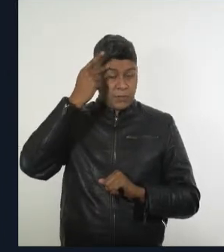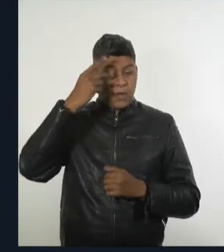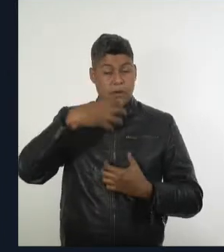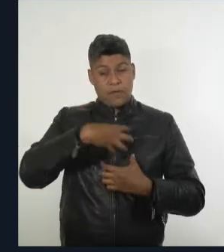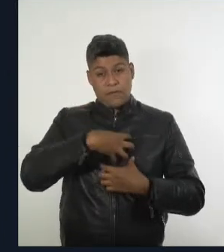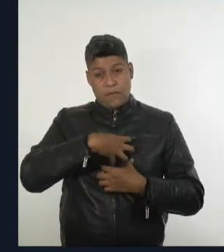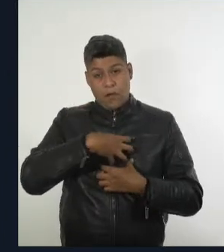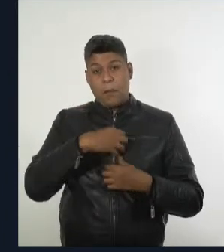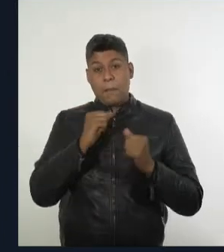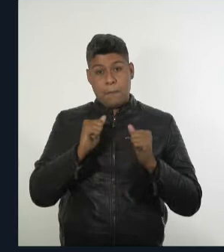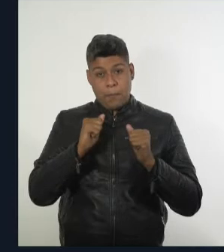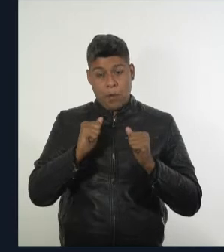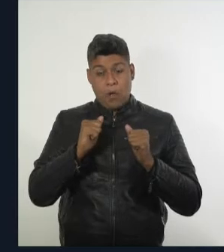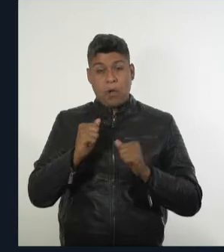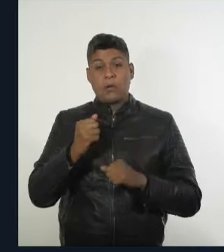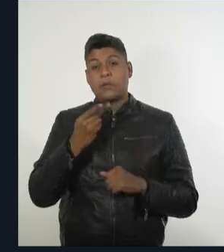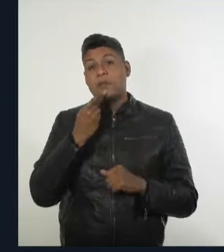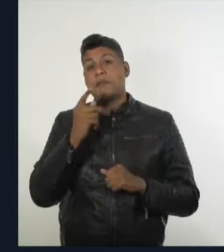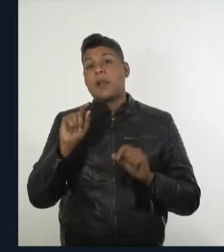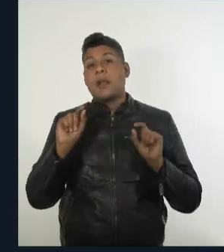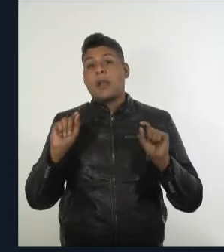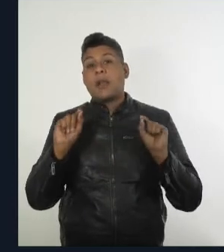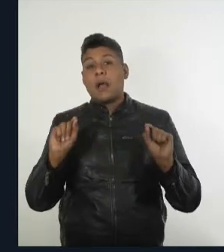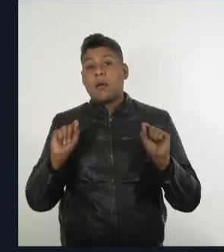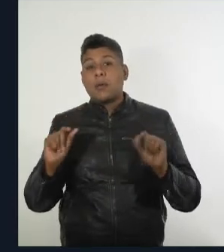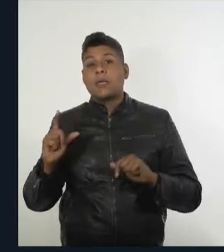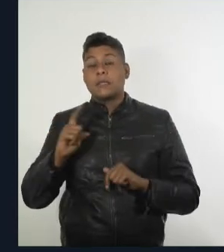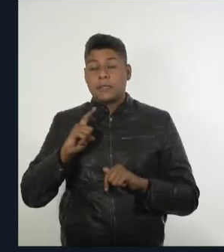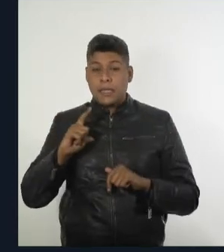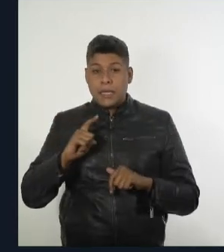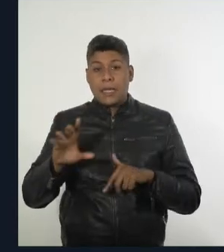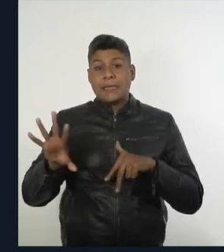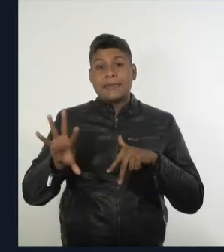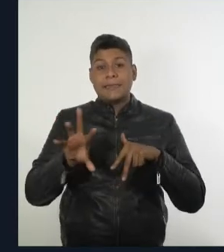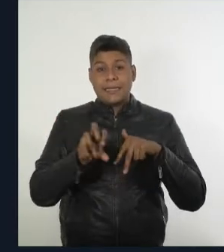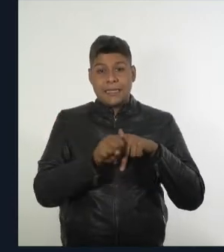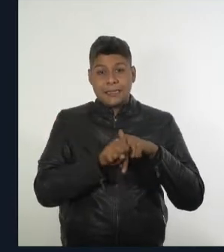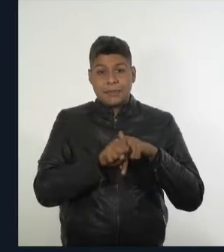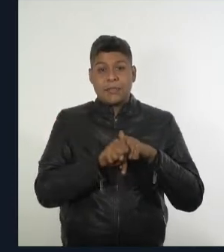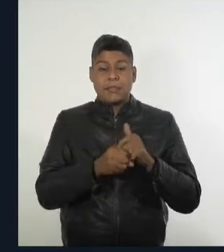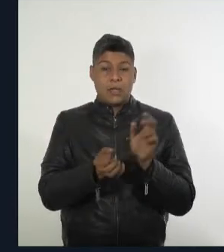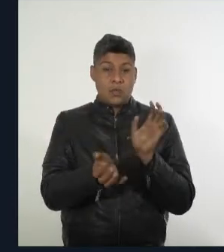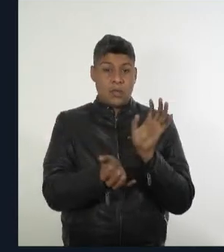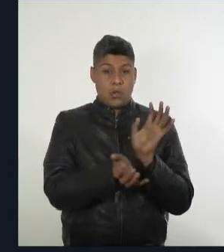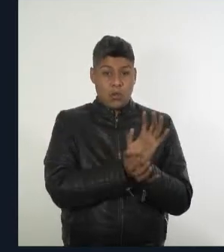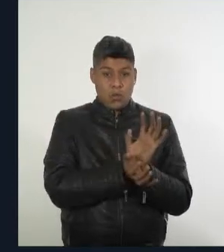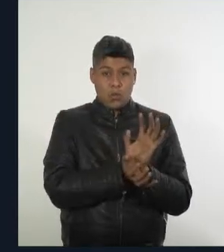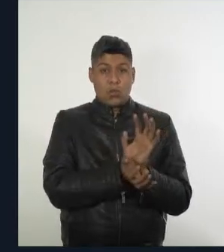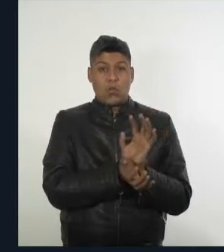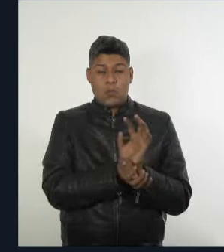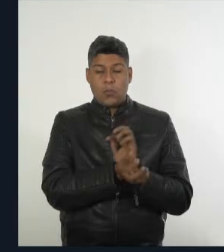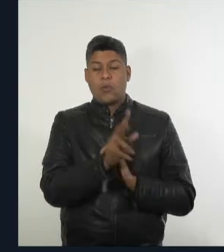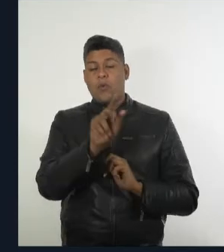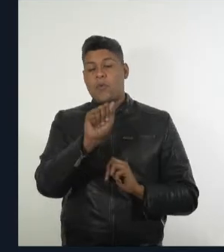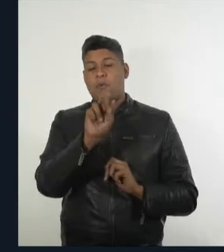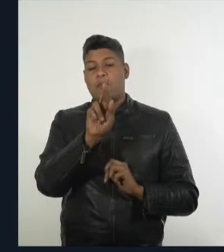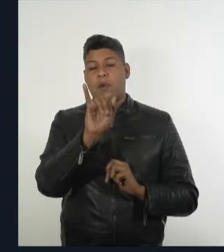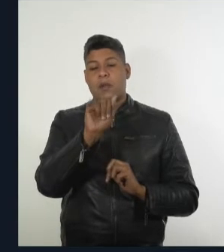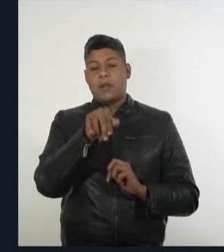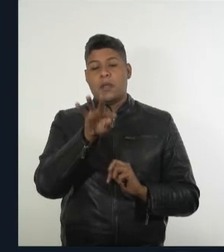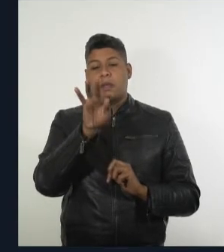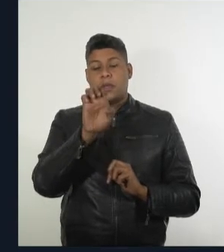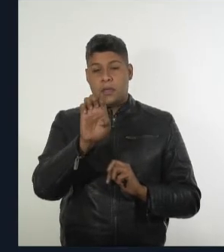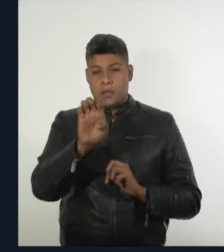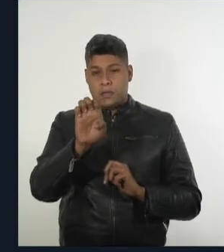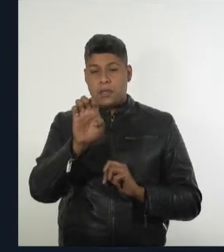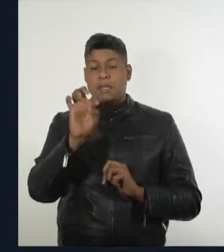forma pode-se considerar, então, que tivemos a transmissão comunitária da variante Delta confirmada na